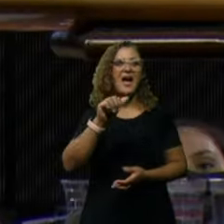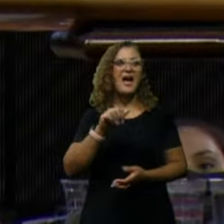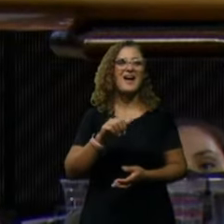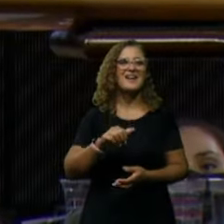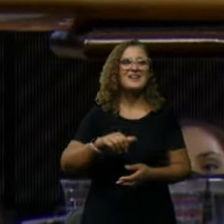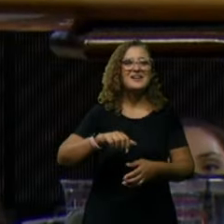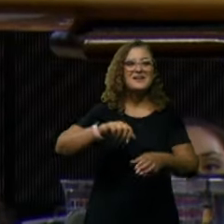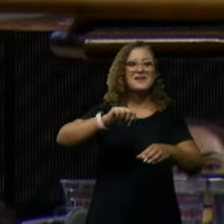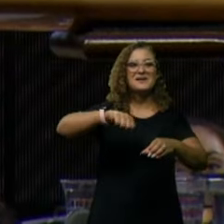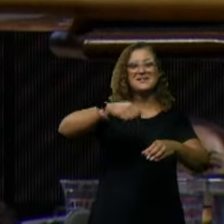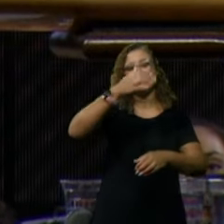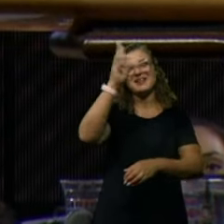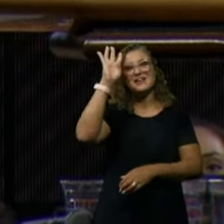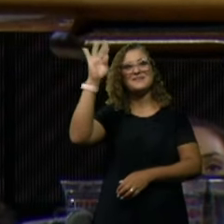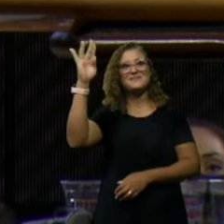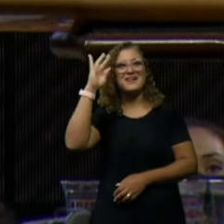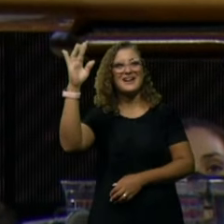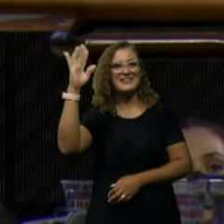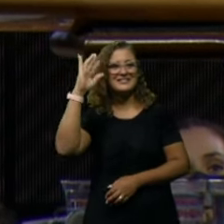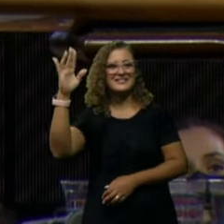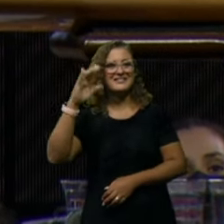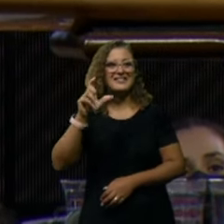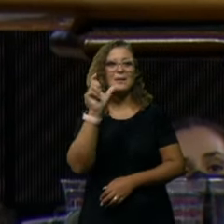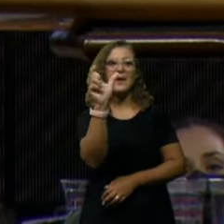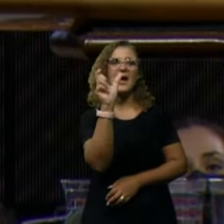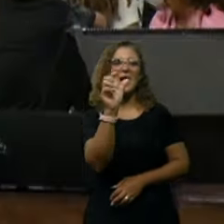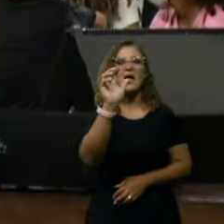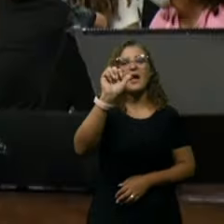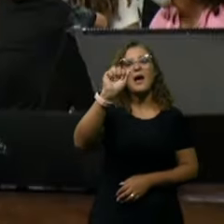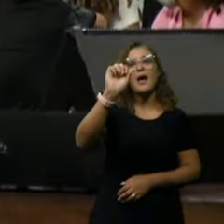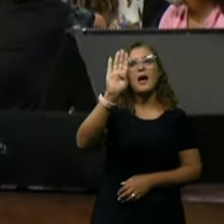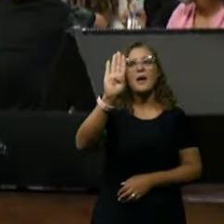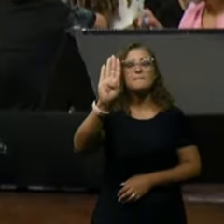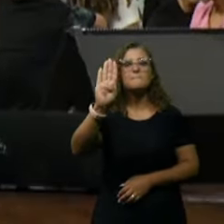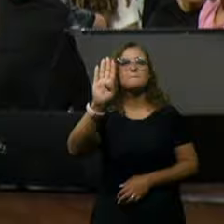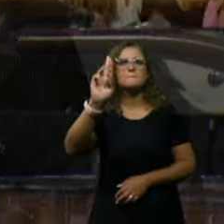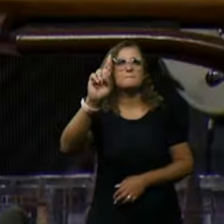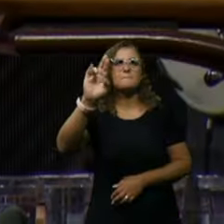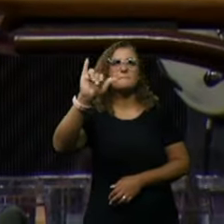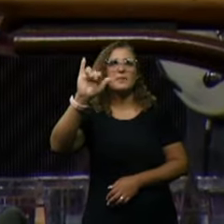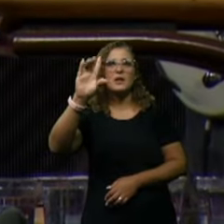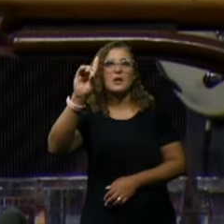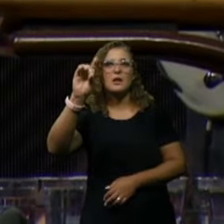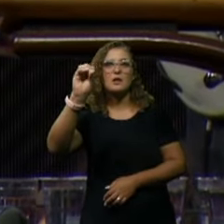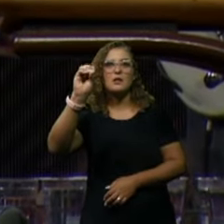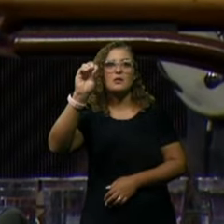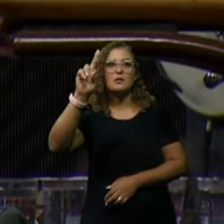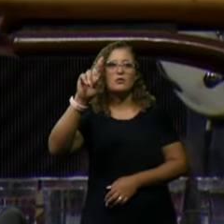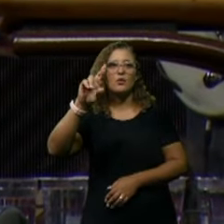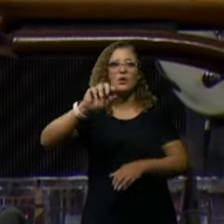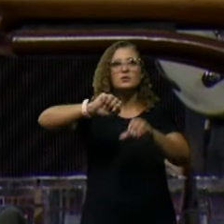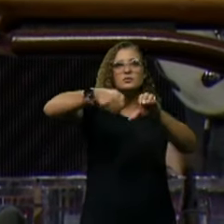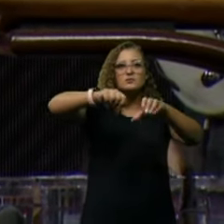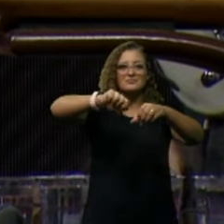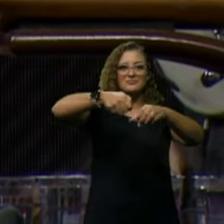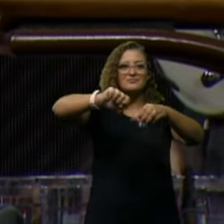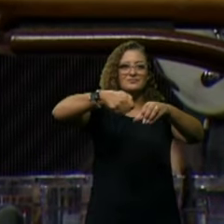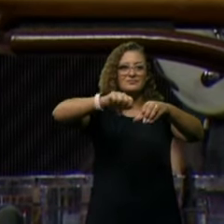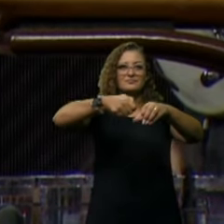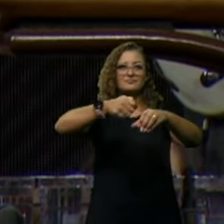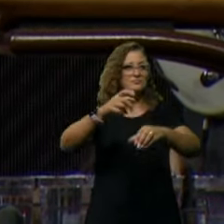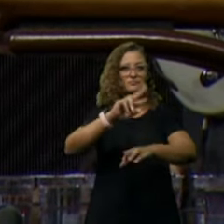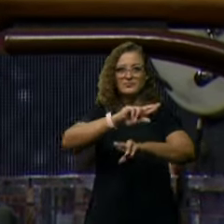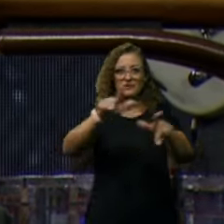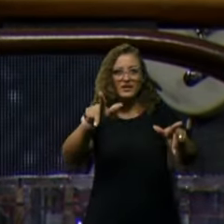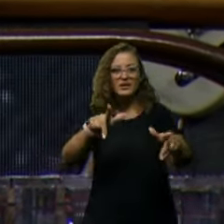gente imagina aquele negócio tá vendo da lata é mas enfim o que Deus estava comunicar no meu coração é eu não estou procurando gente que